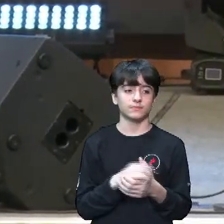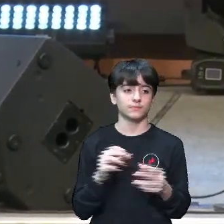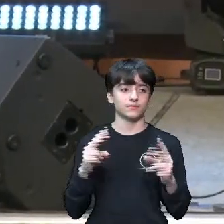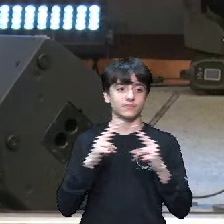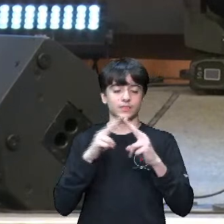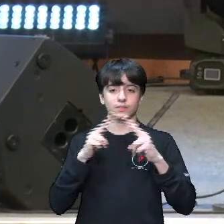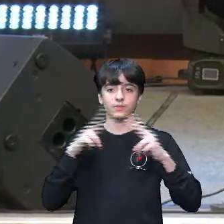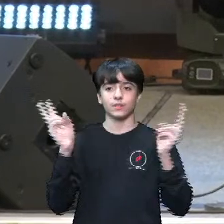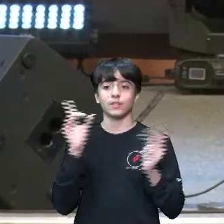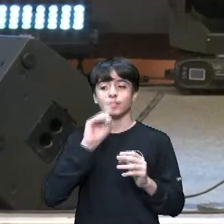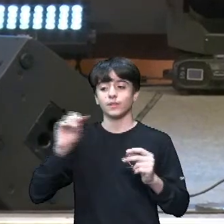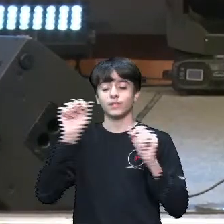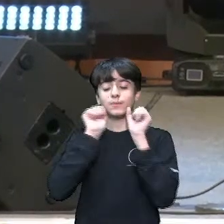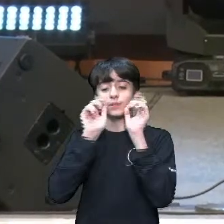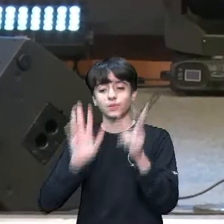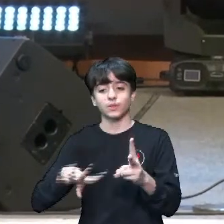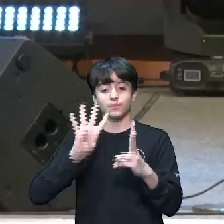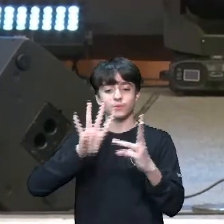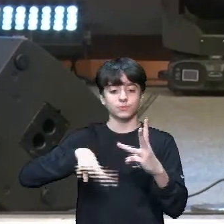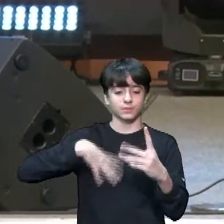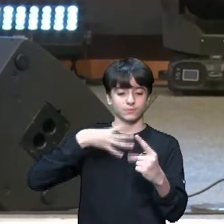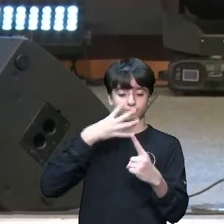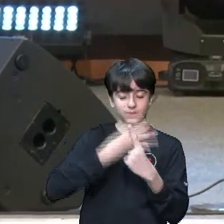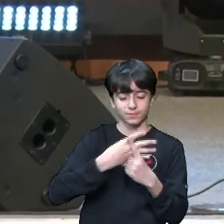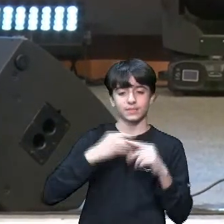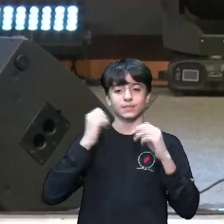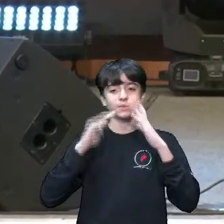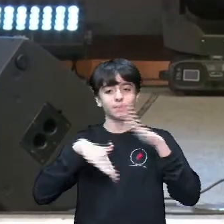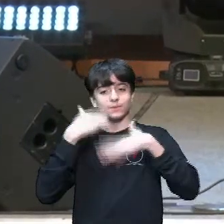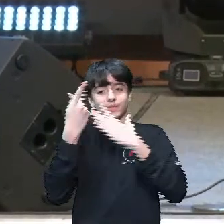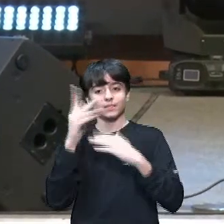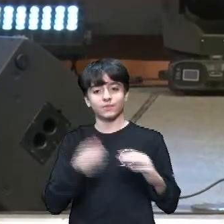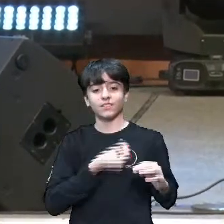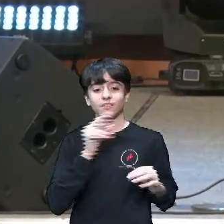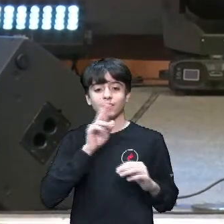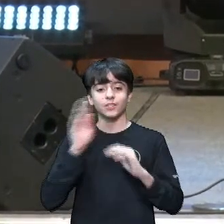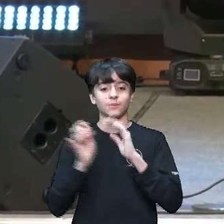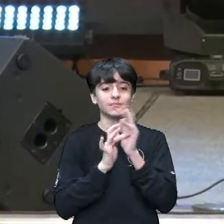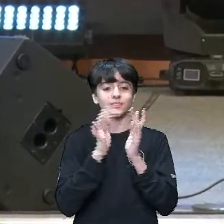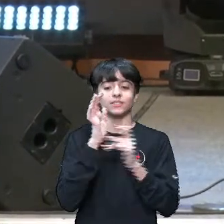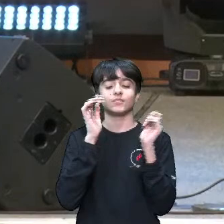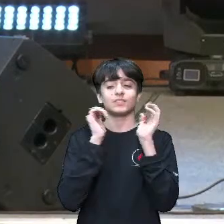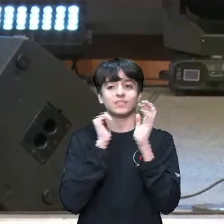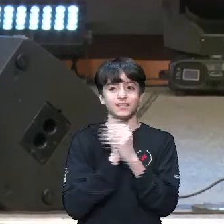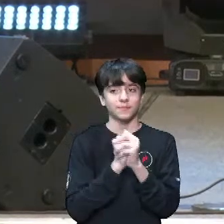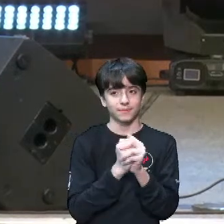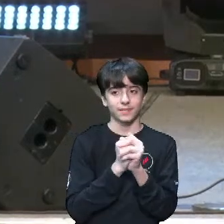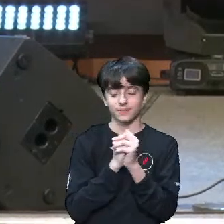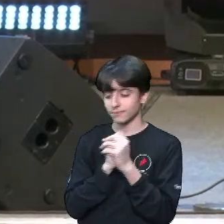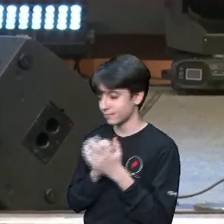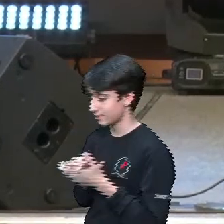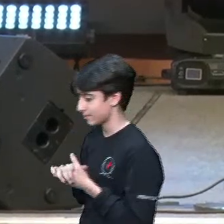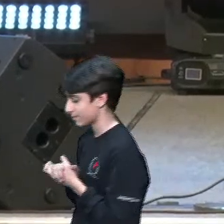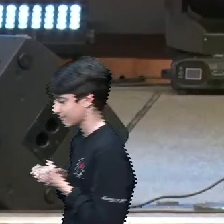abençoe, multiplique e prospere na sua vida, no nome de Jesus. Amém.